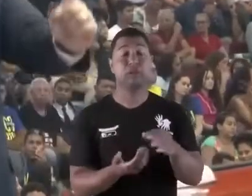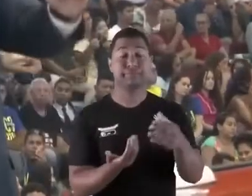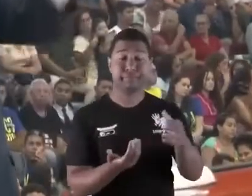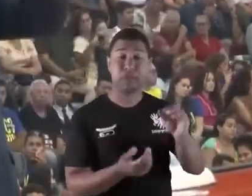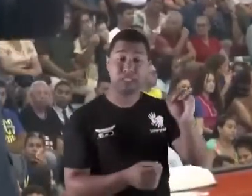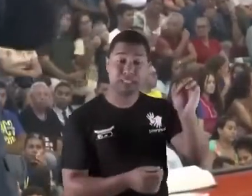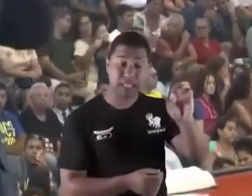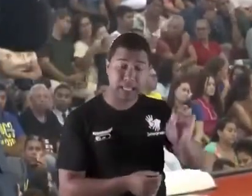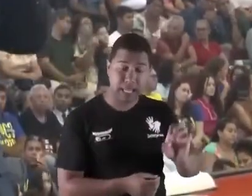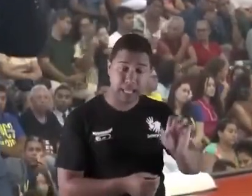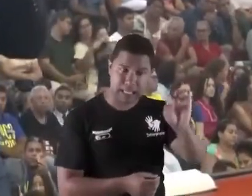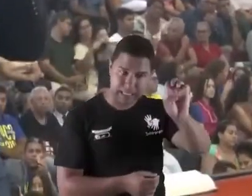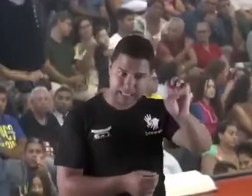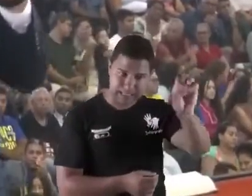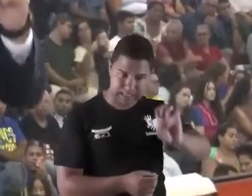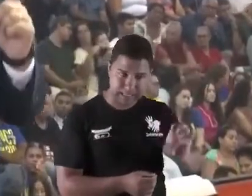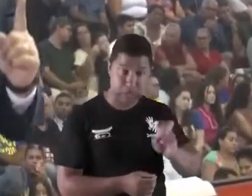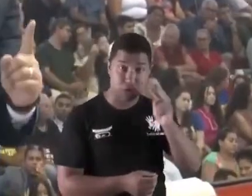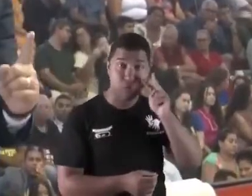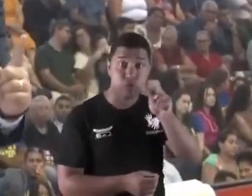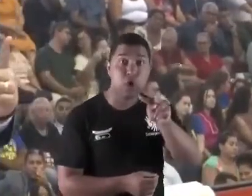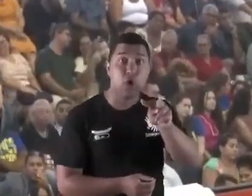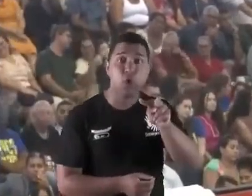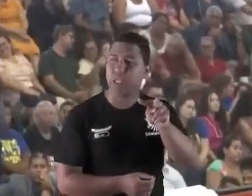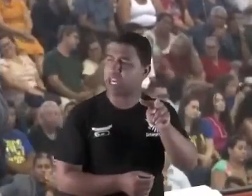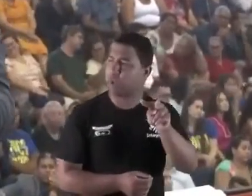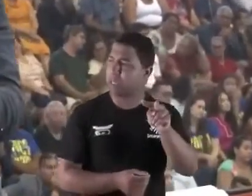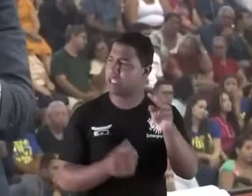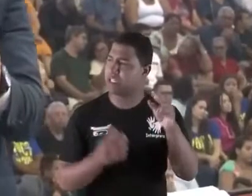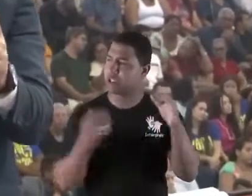os querubins de Deus,